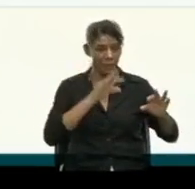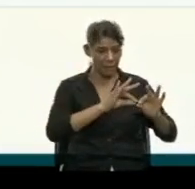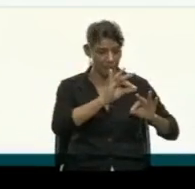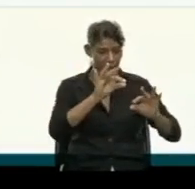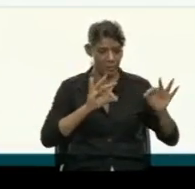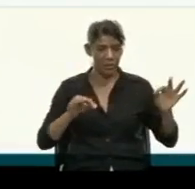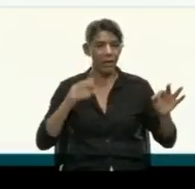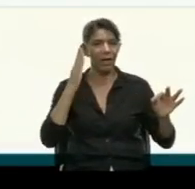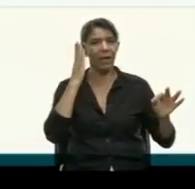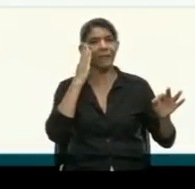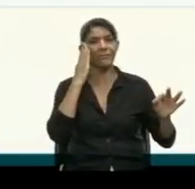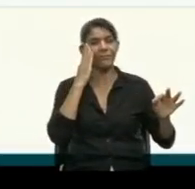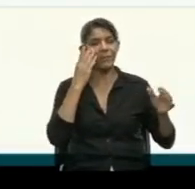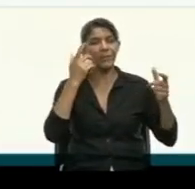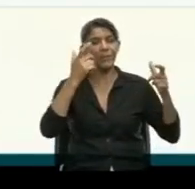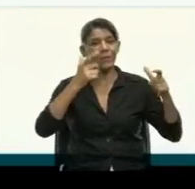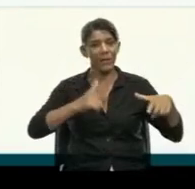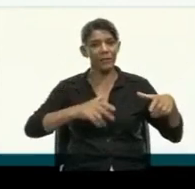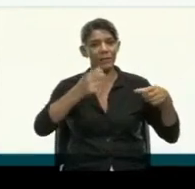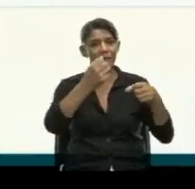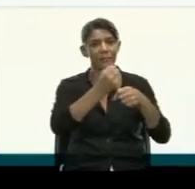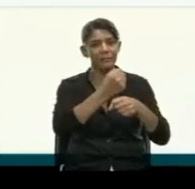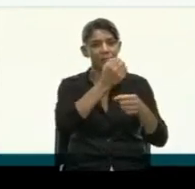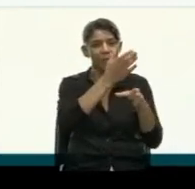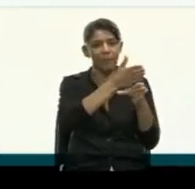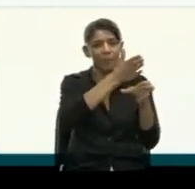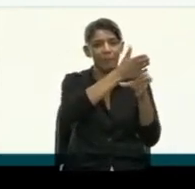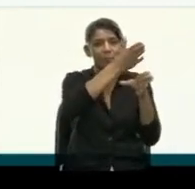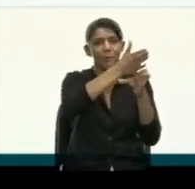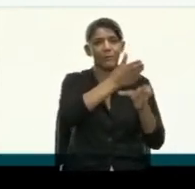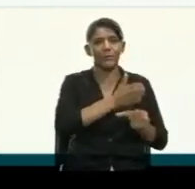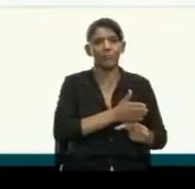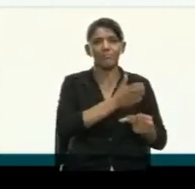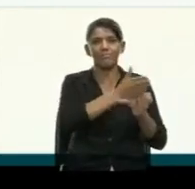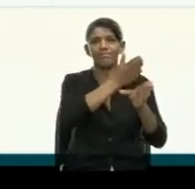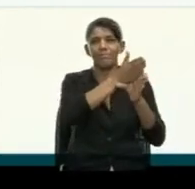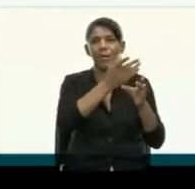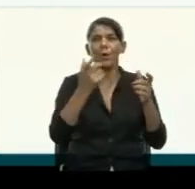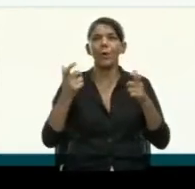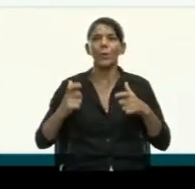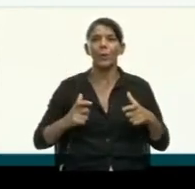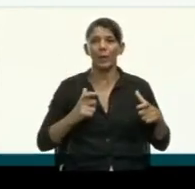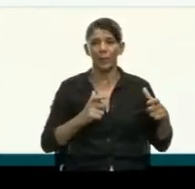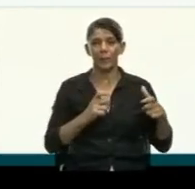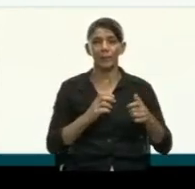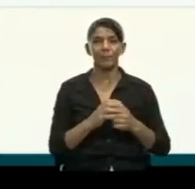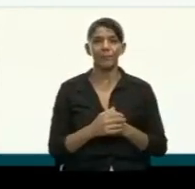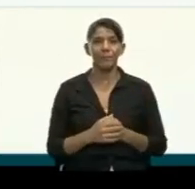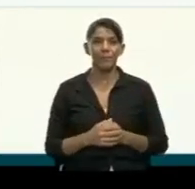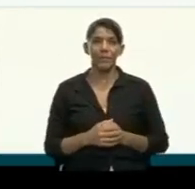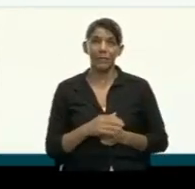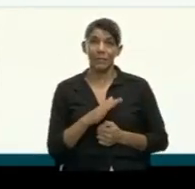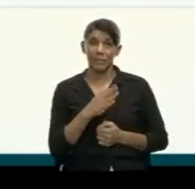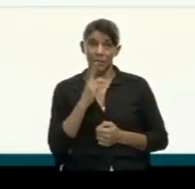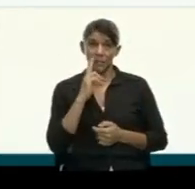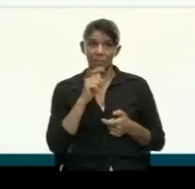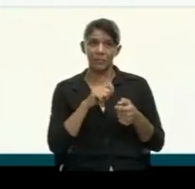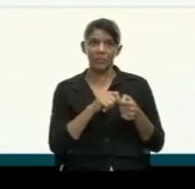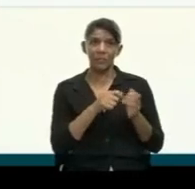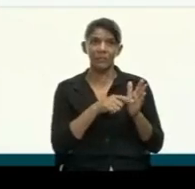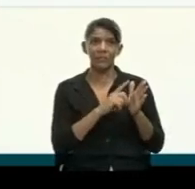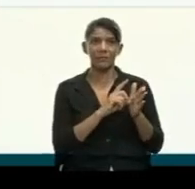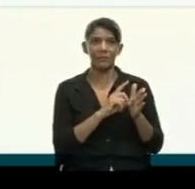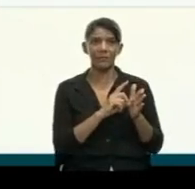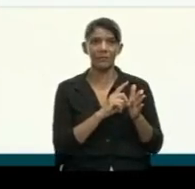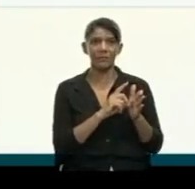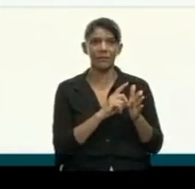consigo identificar mais ou menos aonde que vai ser o meu local de trabalho. Ok? Então, que é mais ou menos o que a gente fez na aula prática